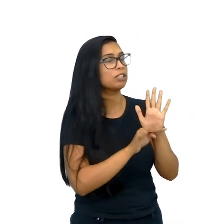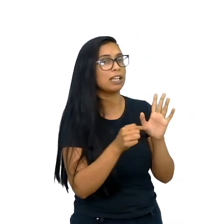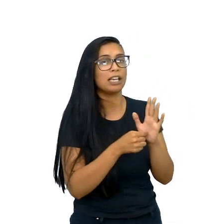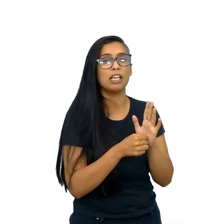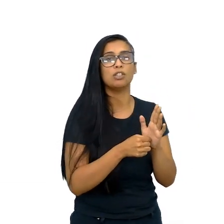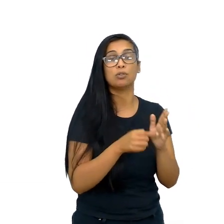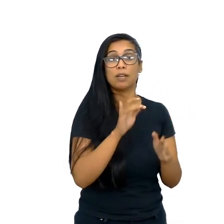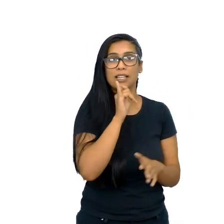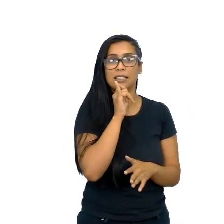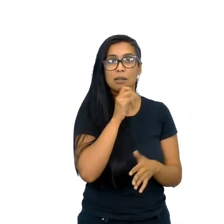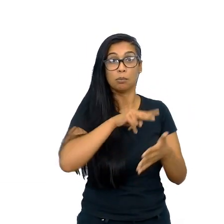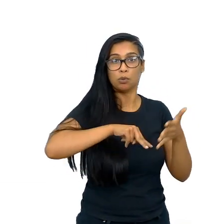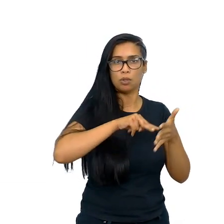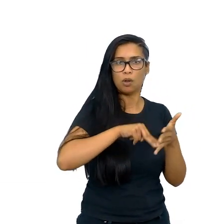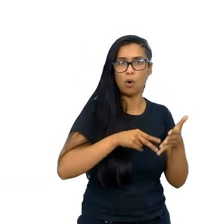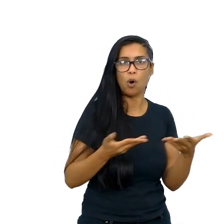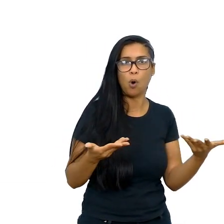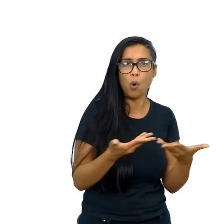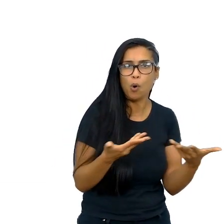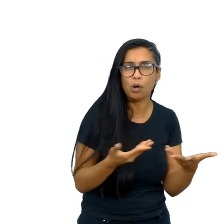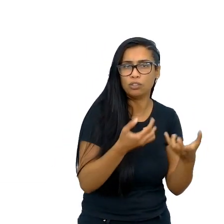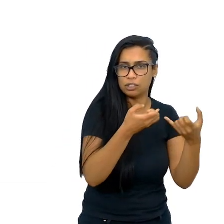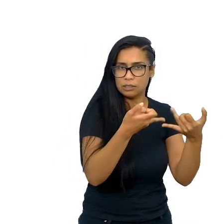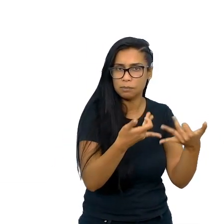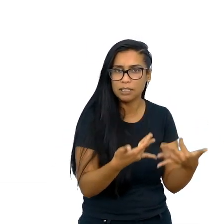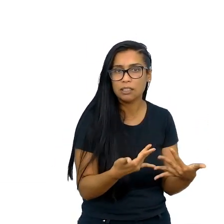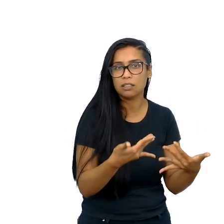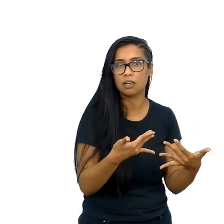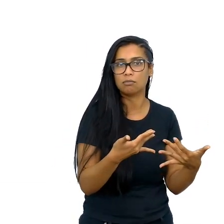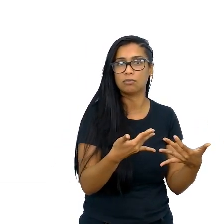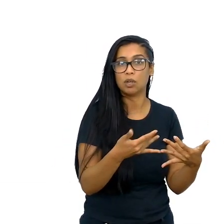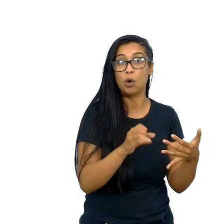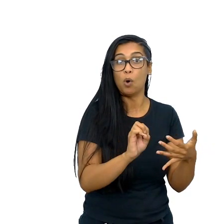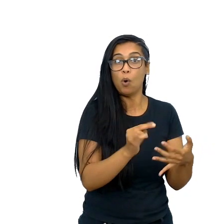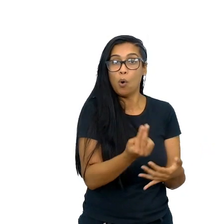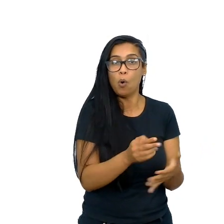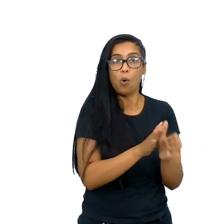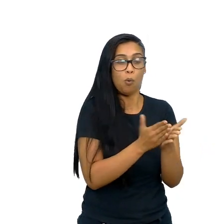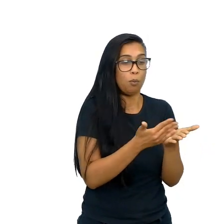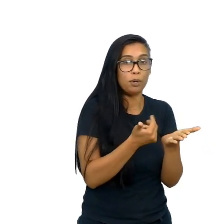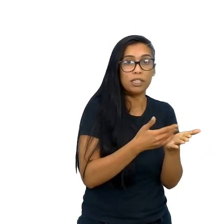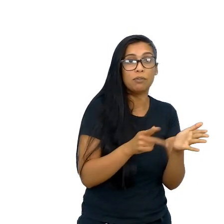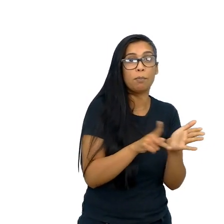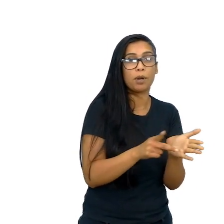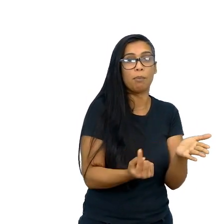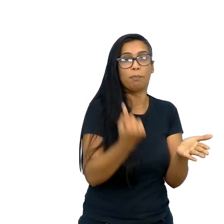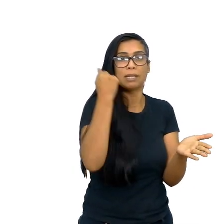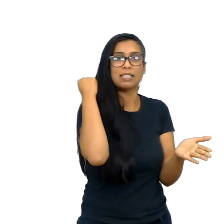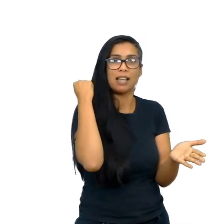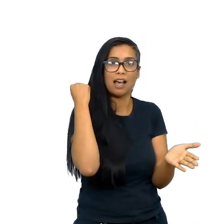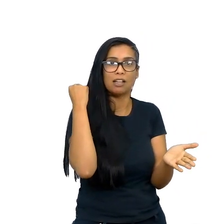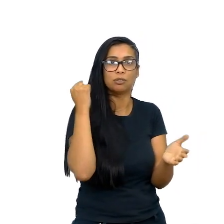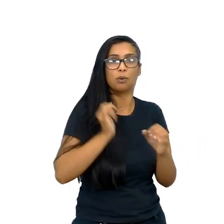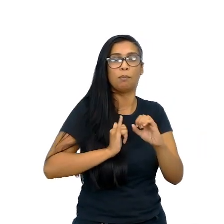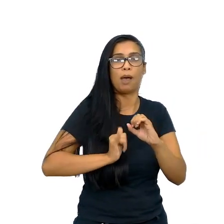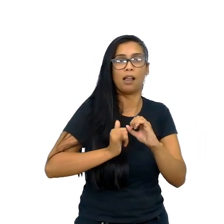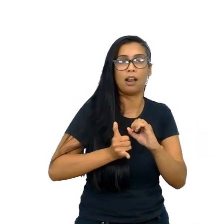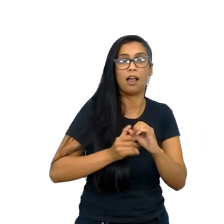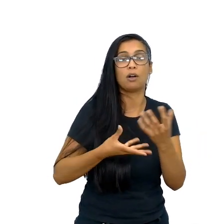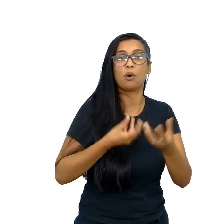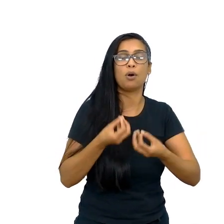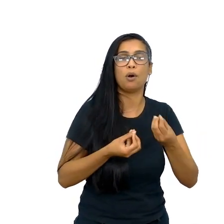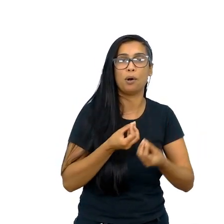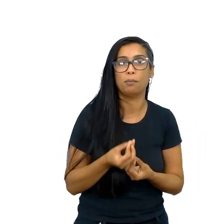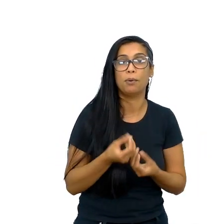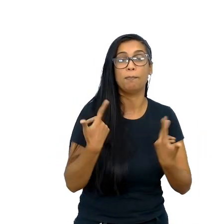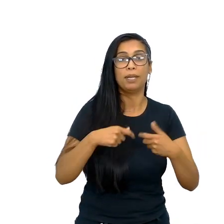né, a questão da situacionalidade que está na comunicação e a importância dessa interação entre ambos,